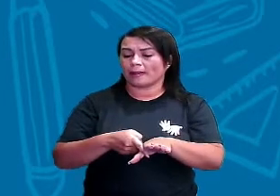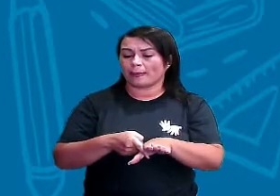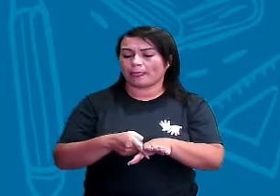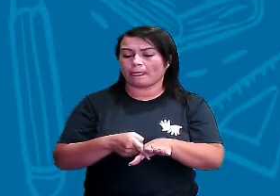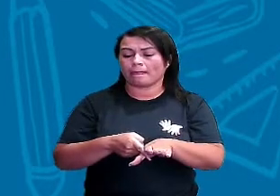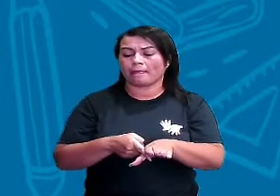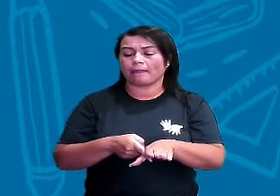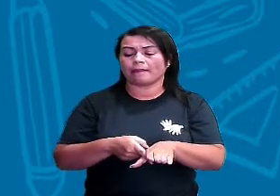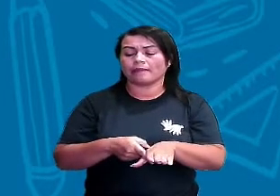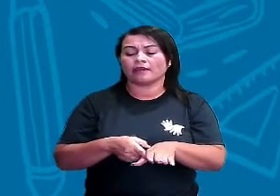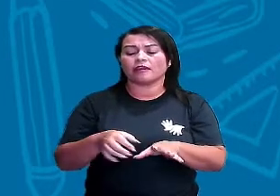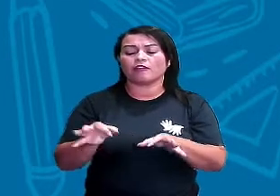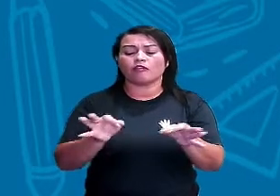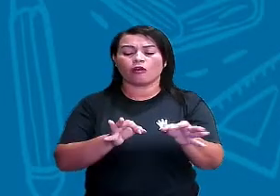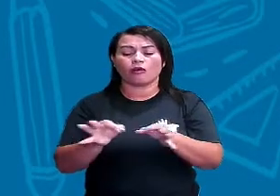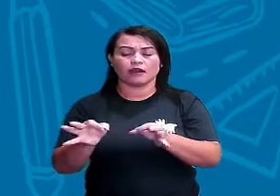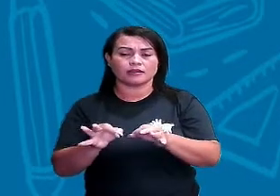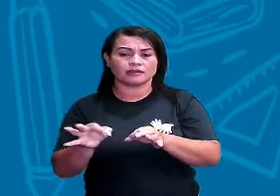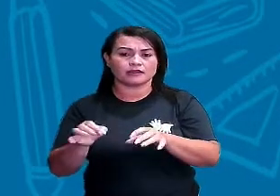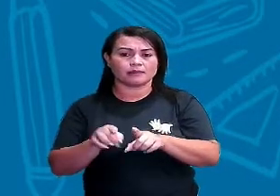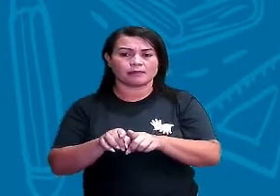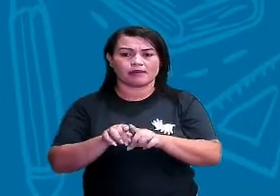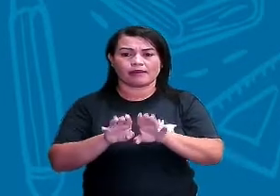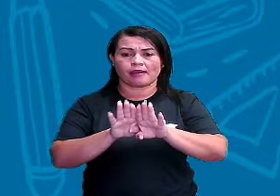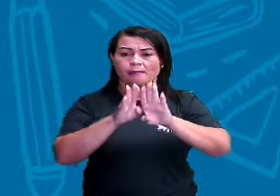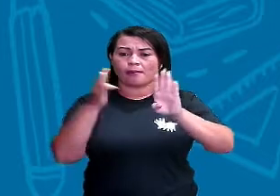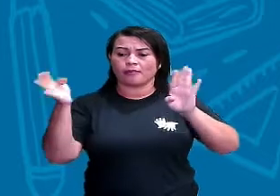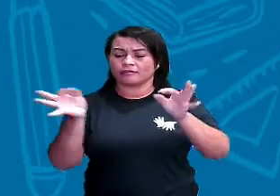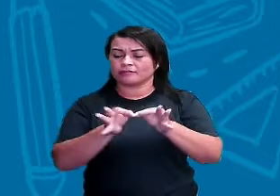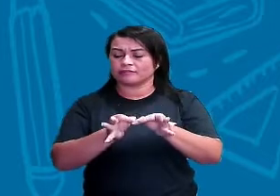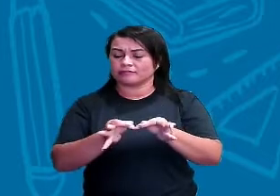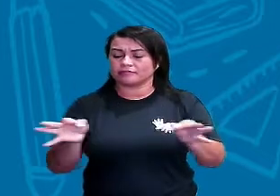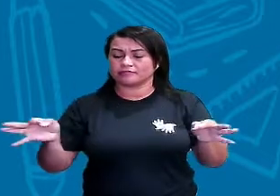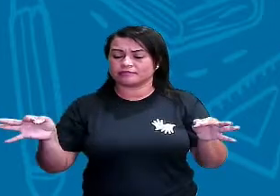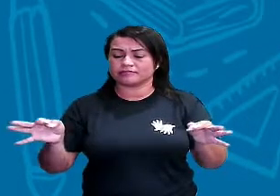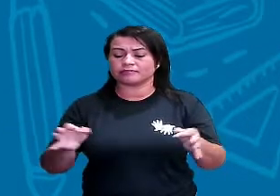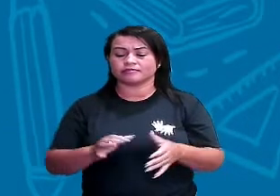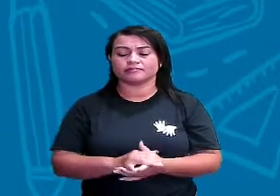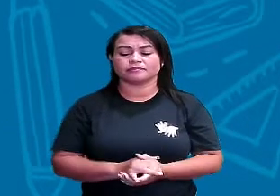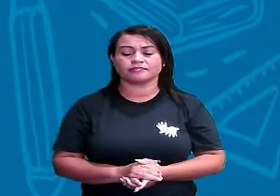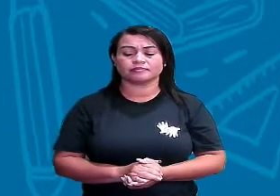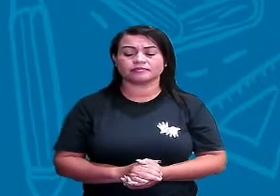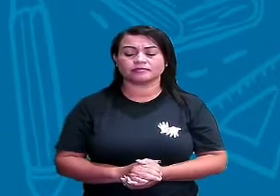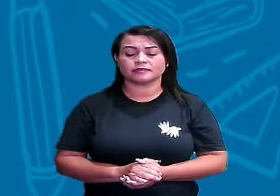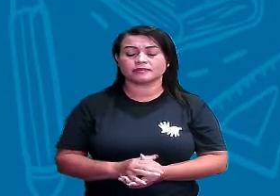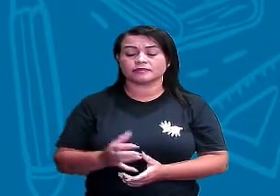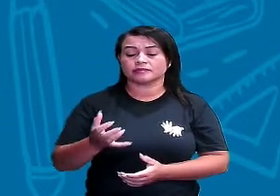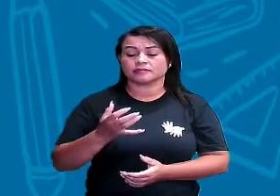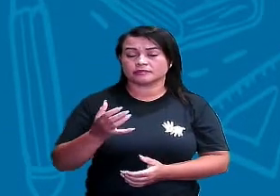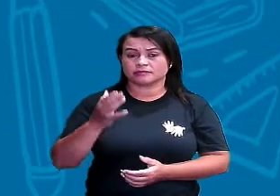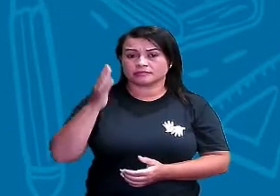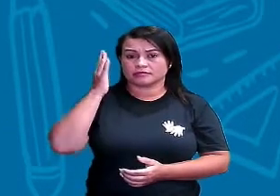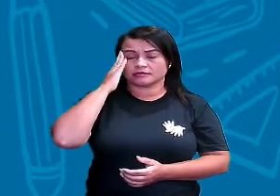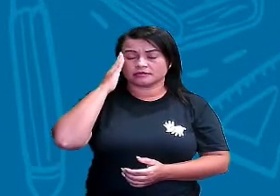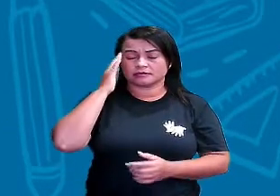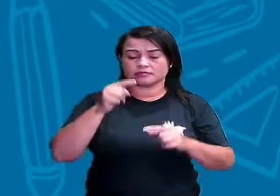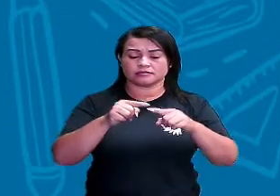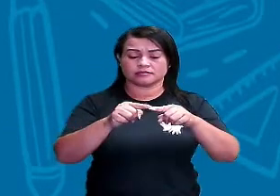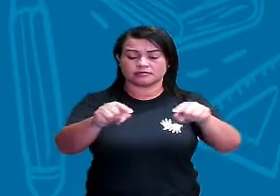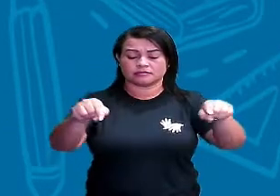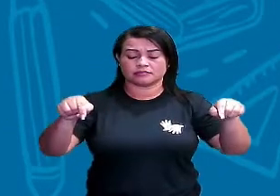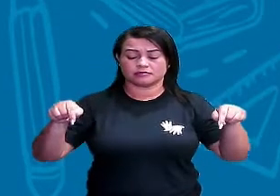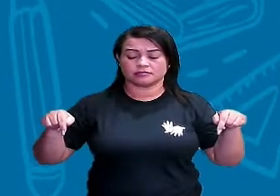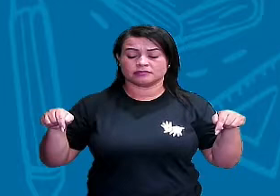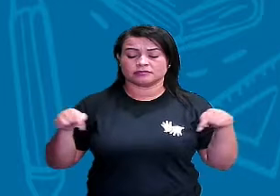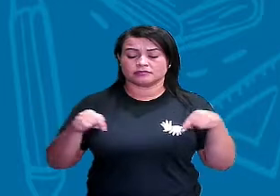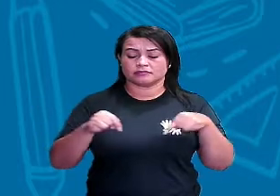ir fazendo a medição da largura da porta. E se eu quiser medir o comprimento de uma sala de aula,